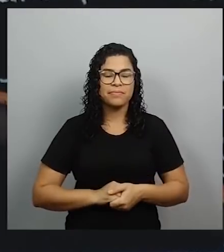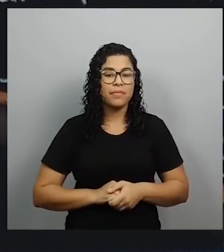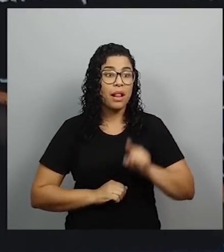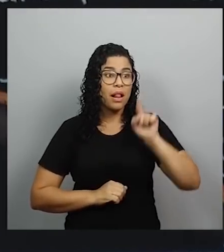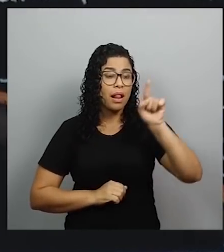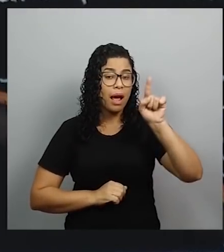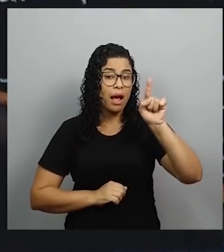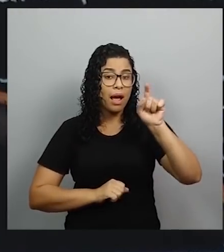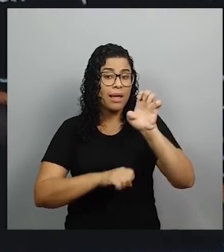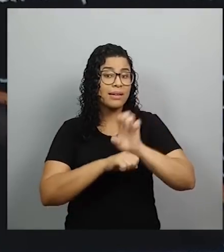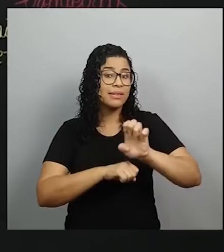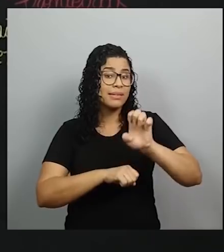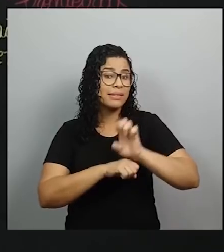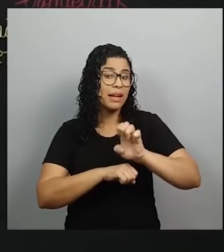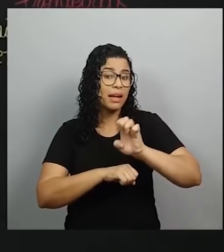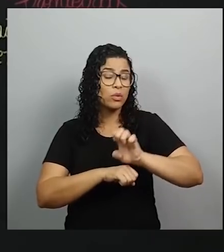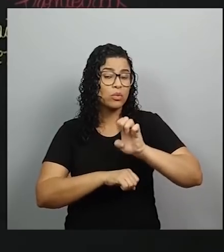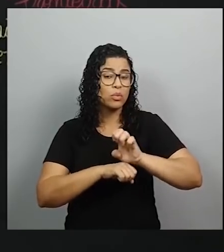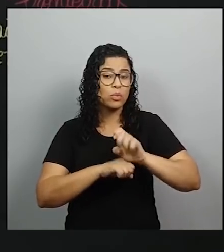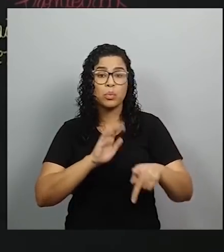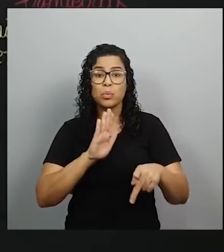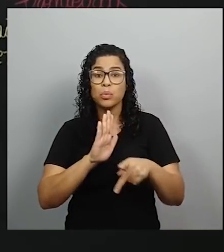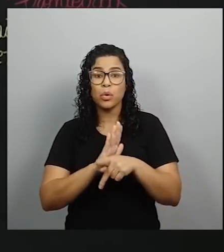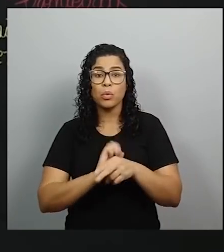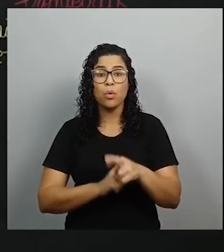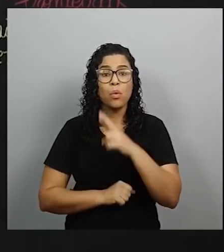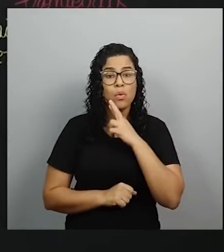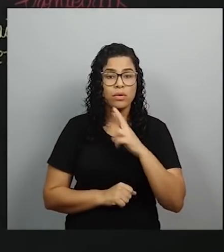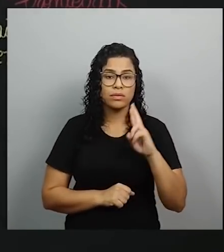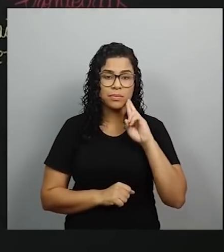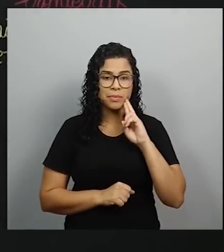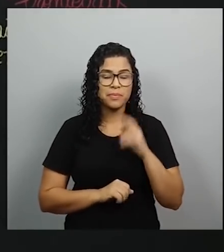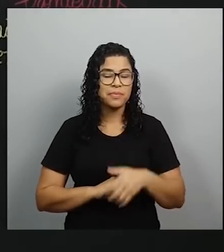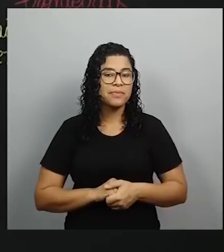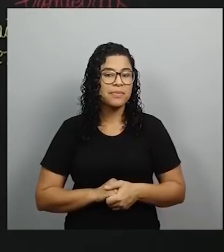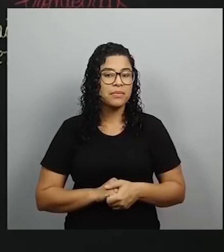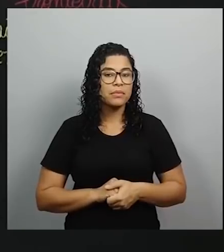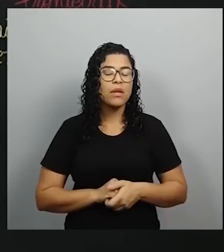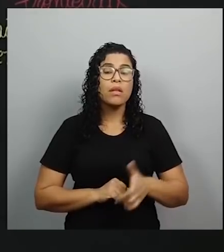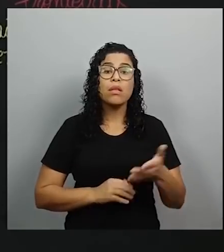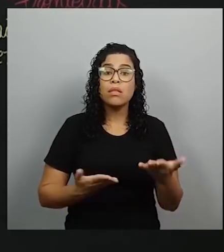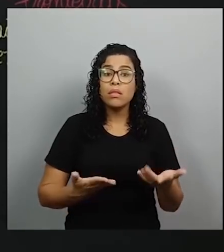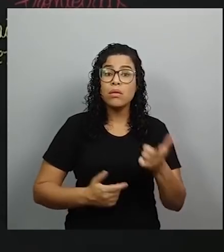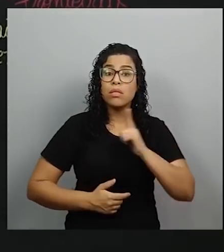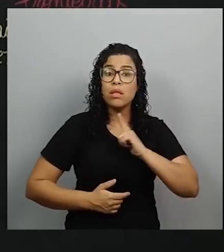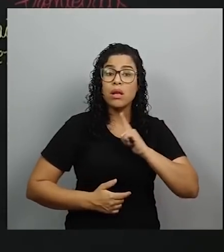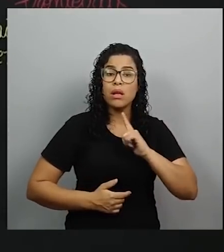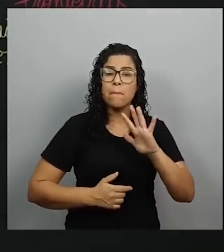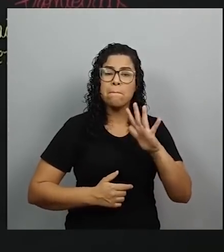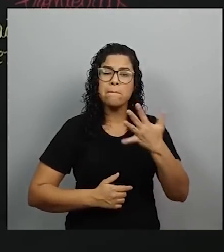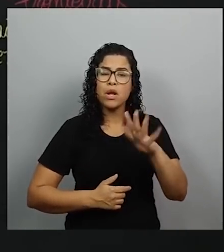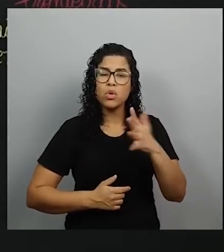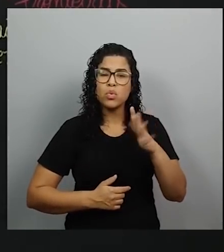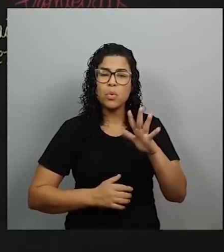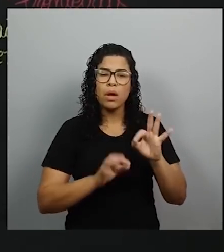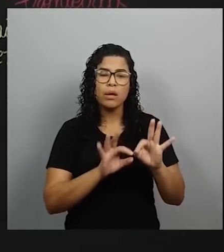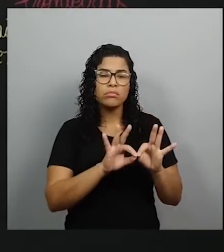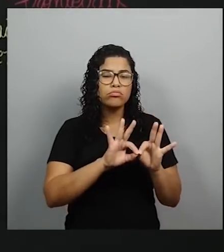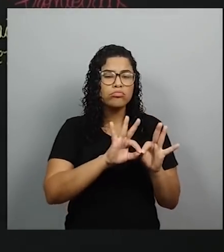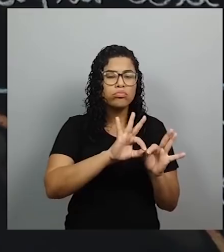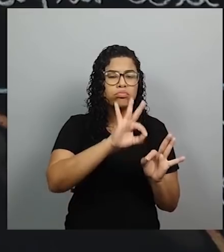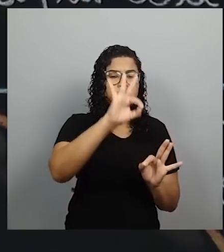estado de Roraima. No estado de Roraima, então, vai ter uma latitude mais ou menos de